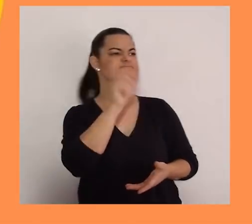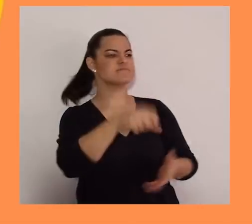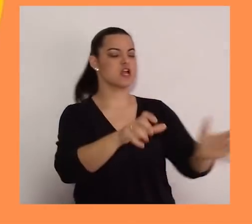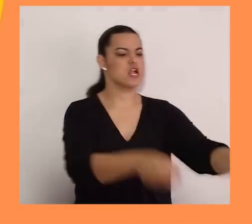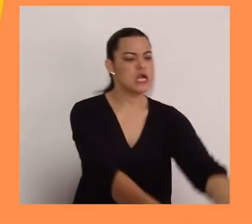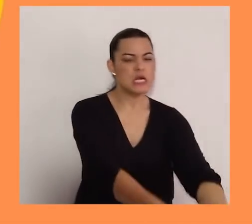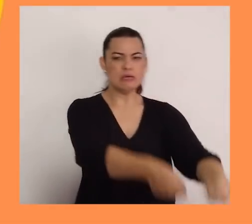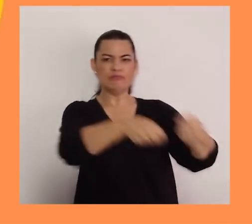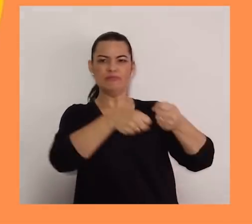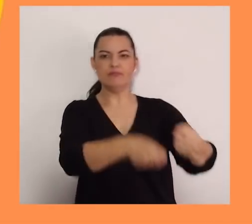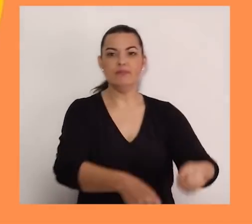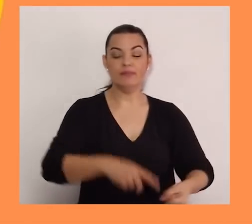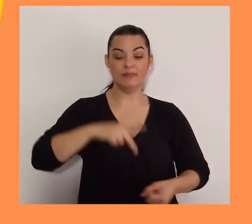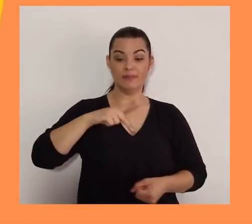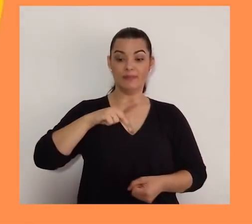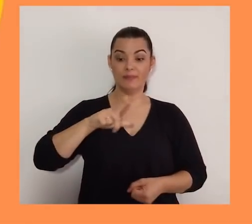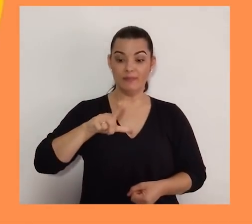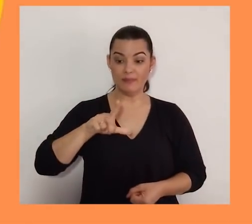Na